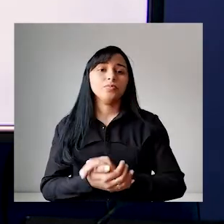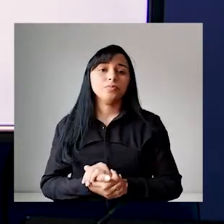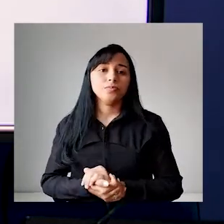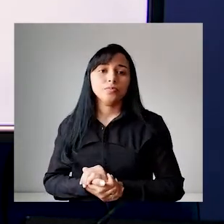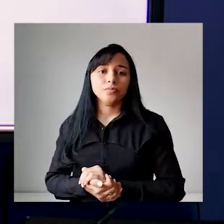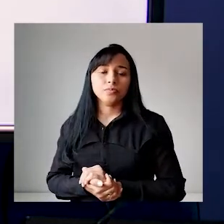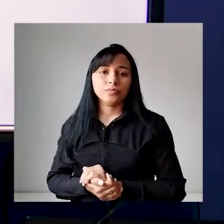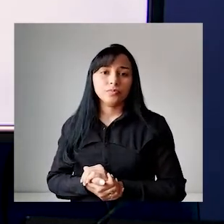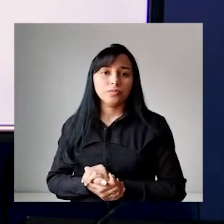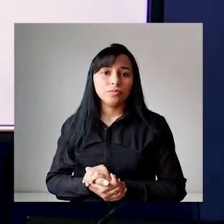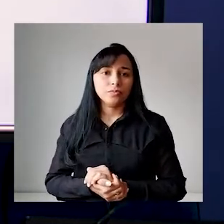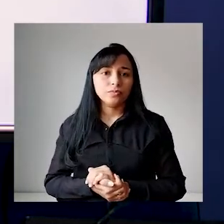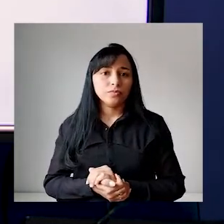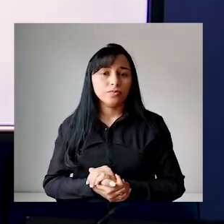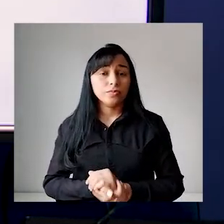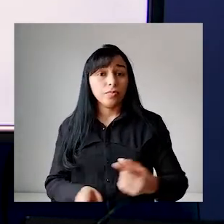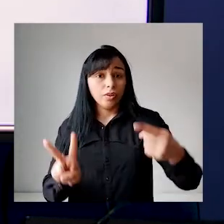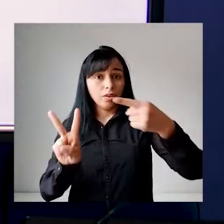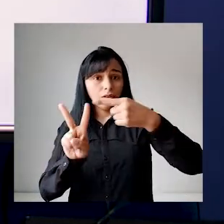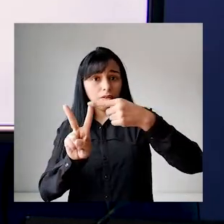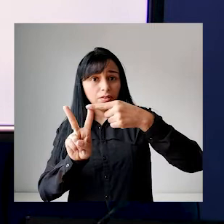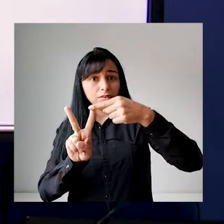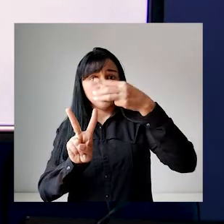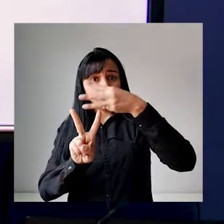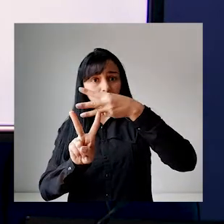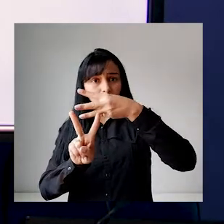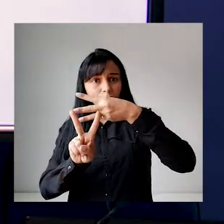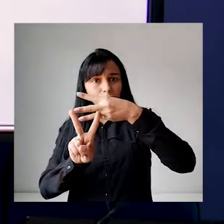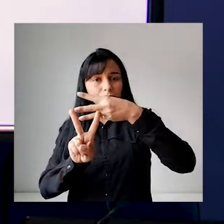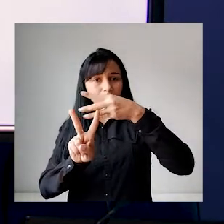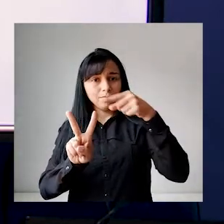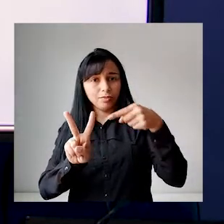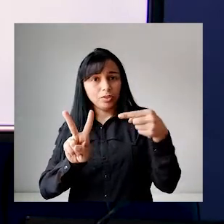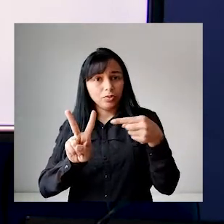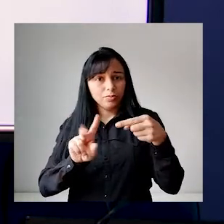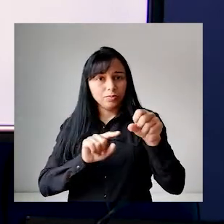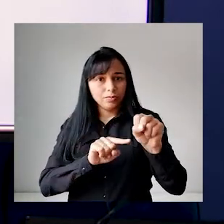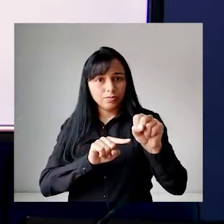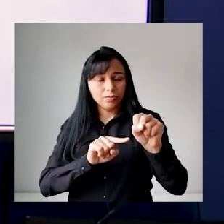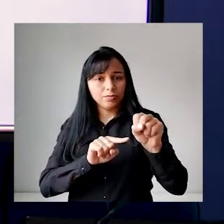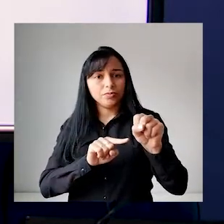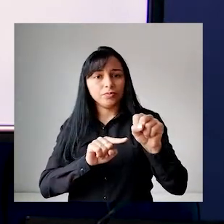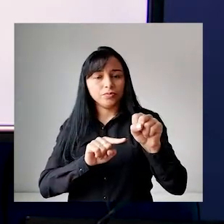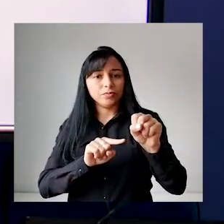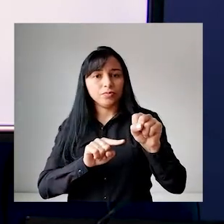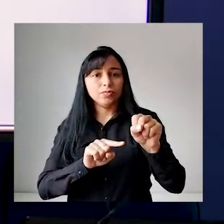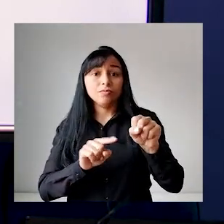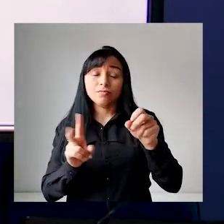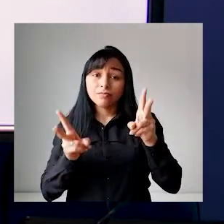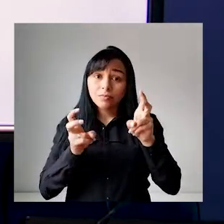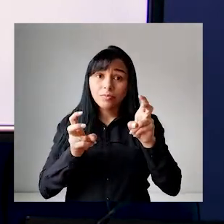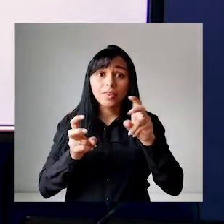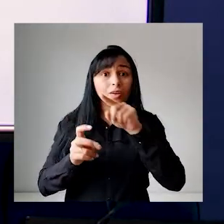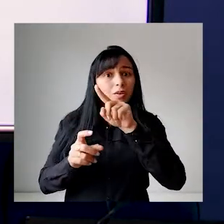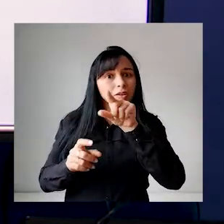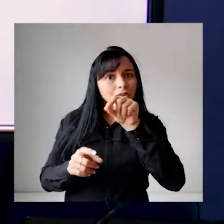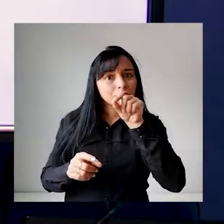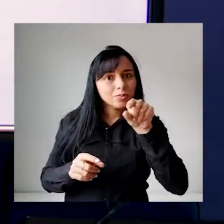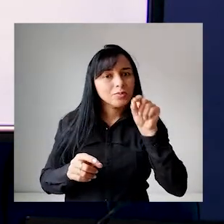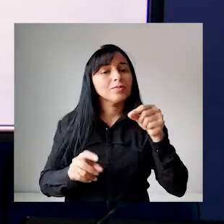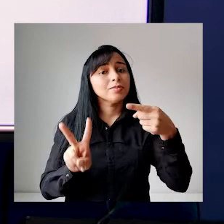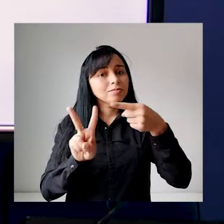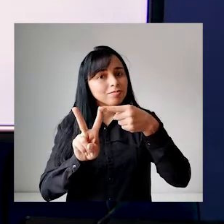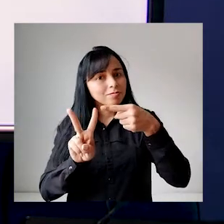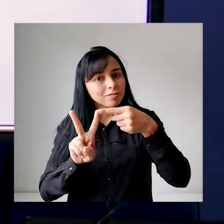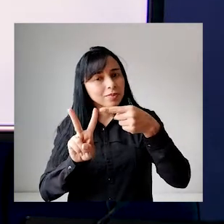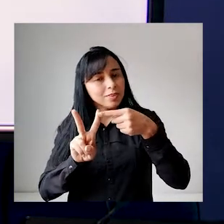a gente vai começar com a raiz cúbica de menos 8. Lembrando que a questão quer as raízes que não vão ser definidas nos reais,